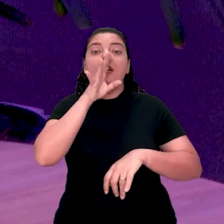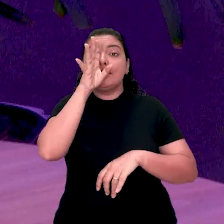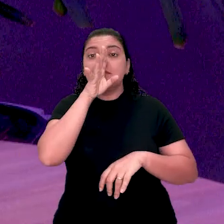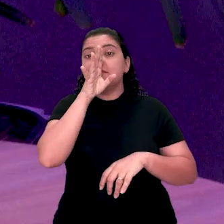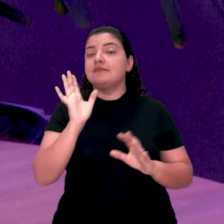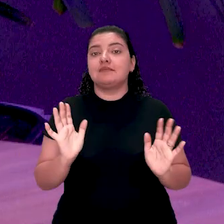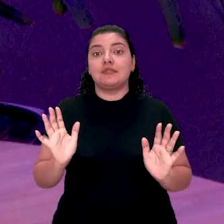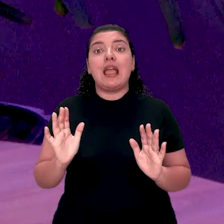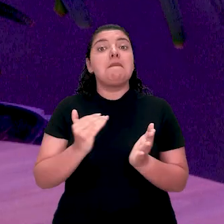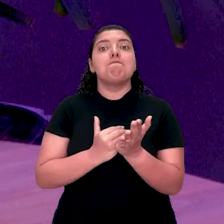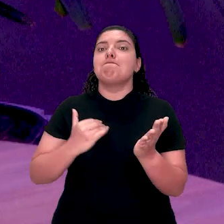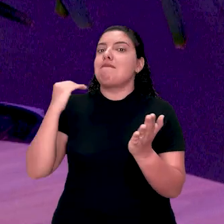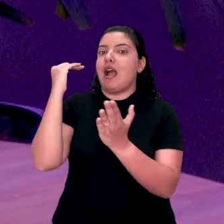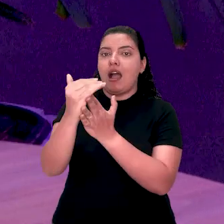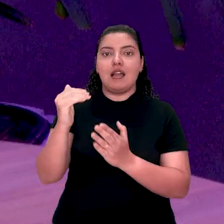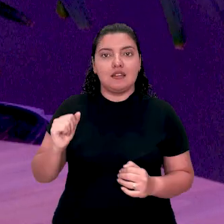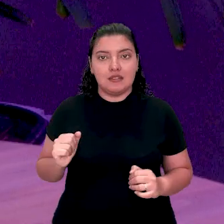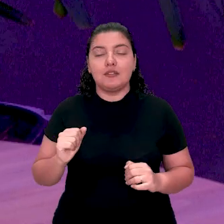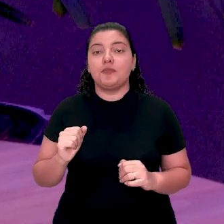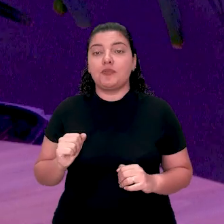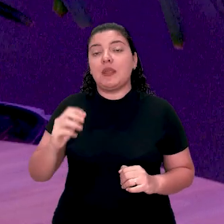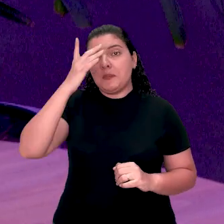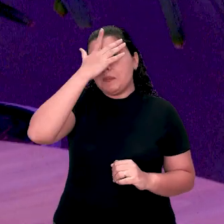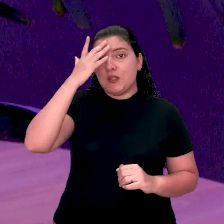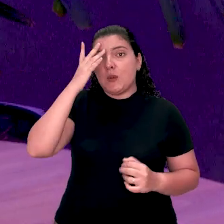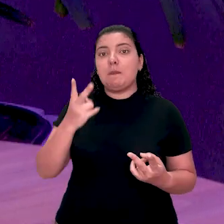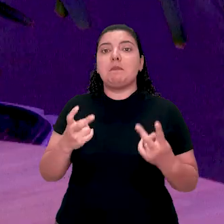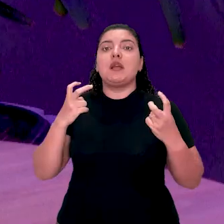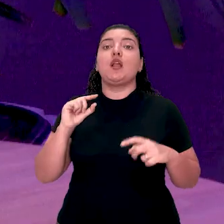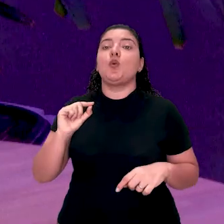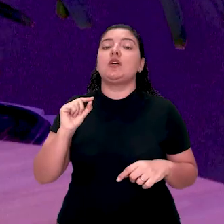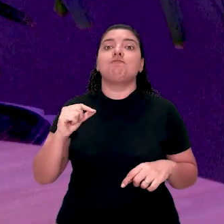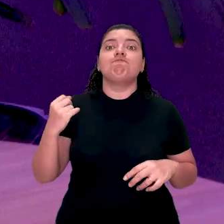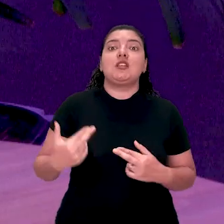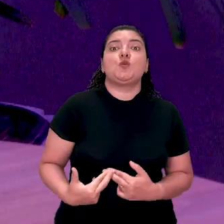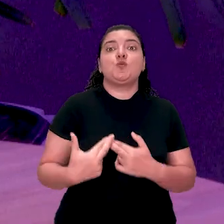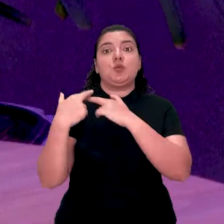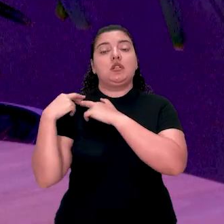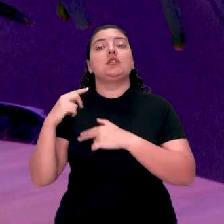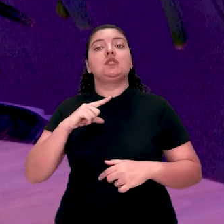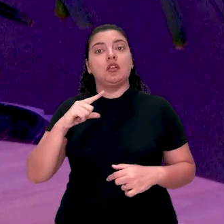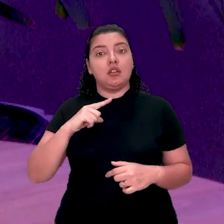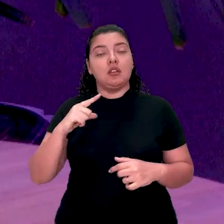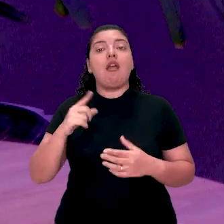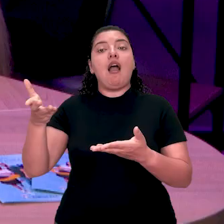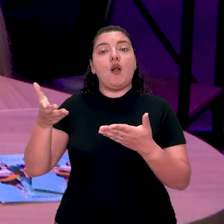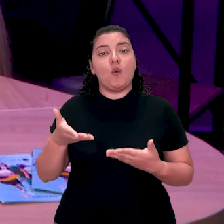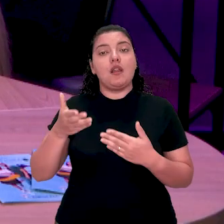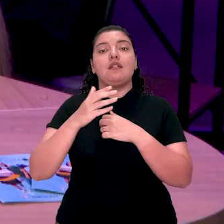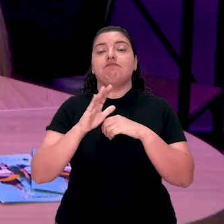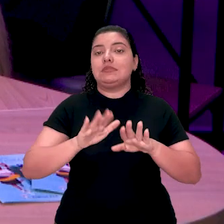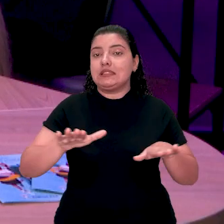Educação é muito mais do que isso, né? E que essas pessoas percebam o tamanho da responsabilidade que é acolher uma